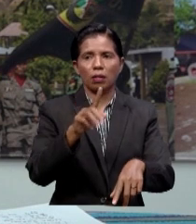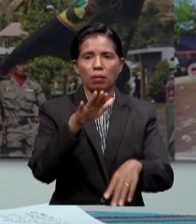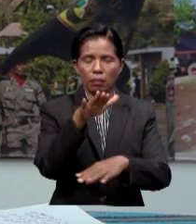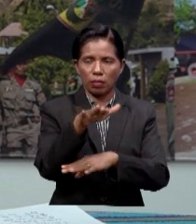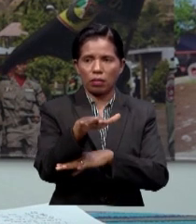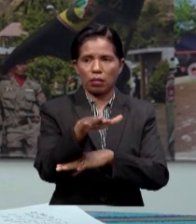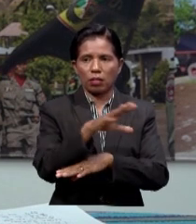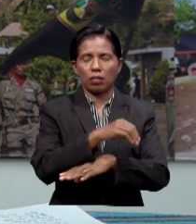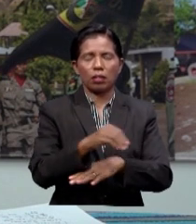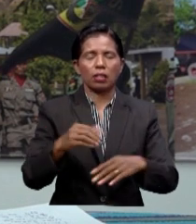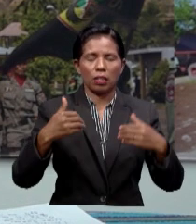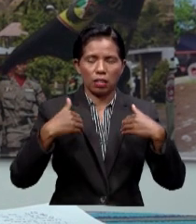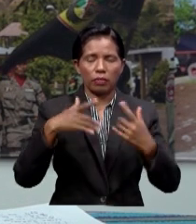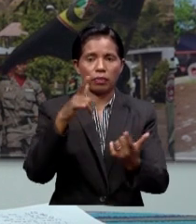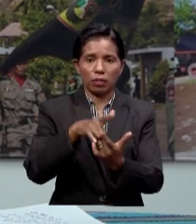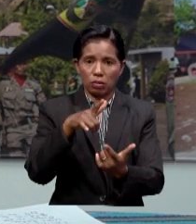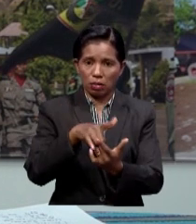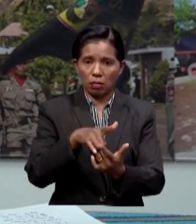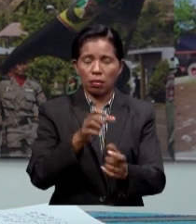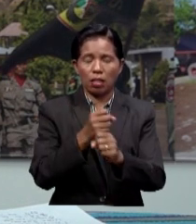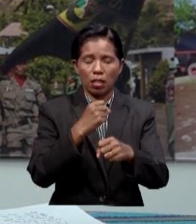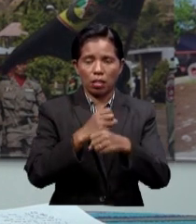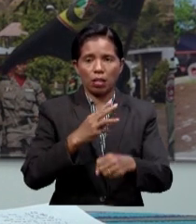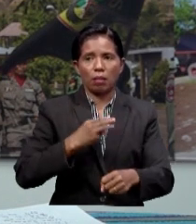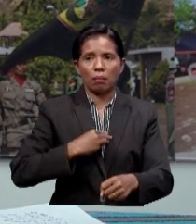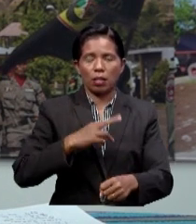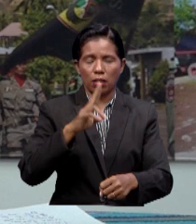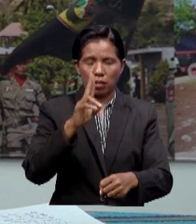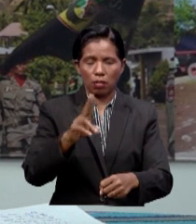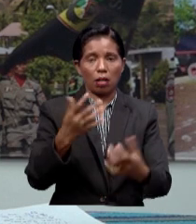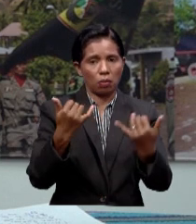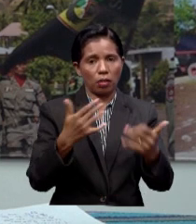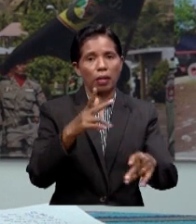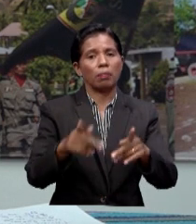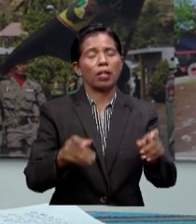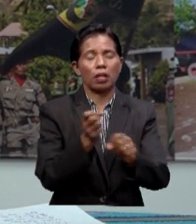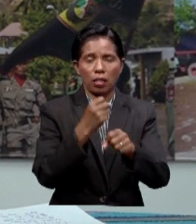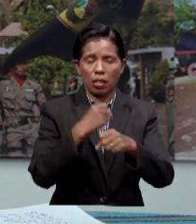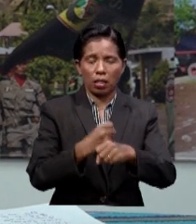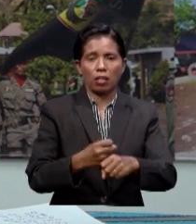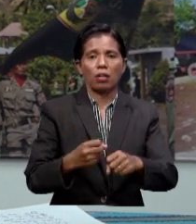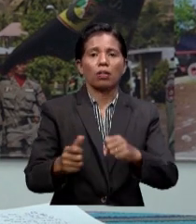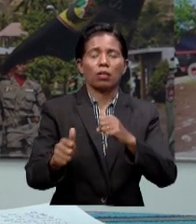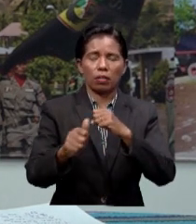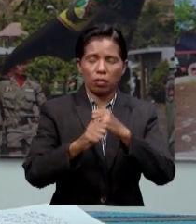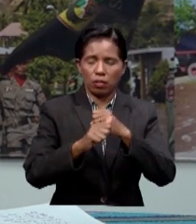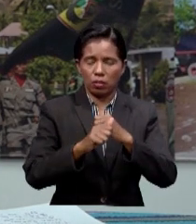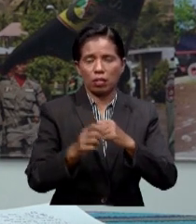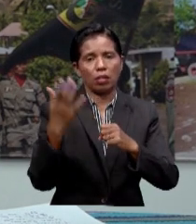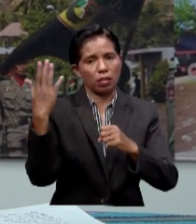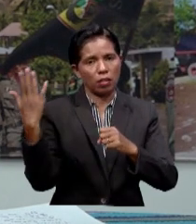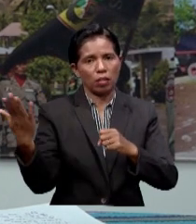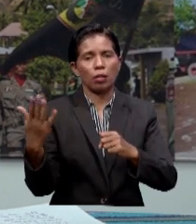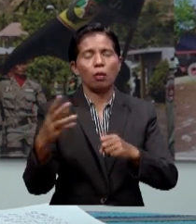abuso sexual do mesmo que halu ia maluana respeito mas o senhor que ia ona ia polícia